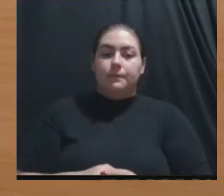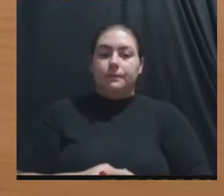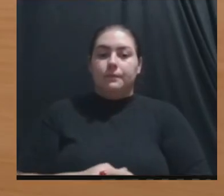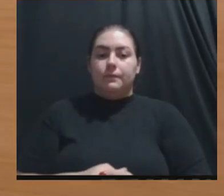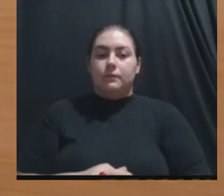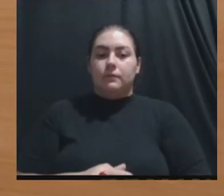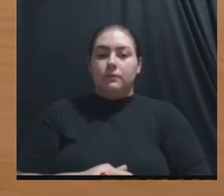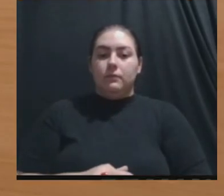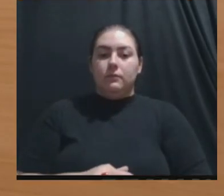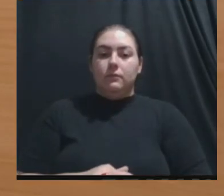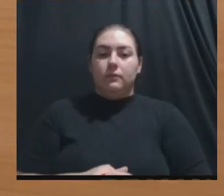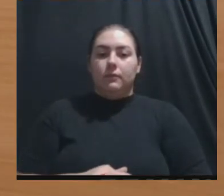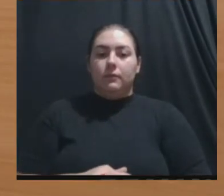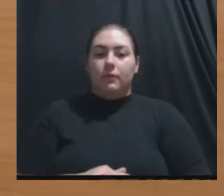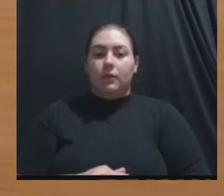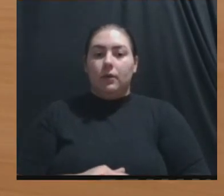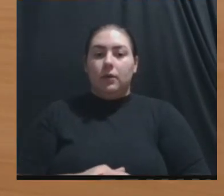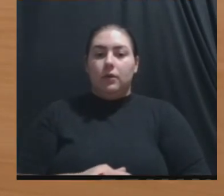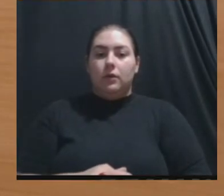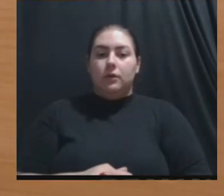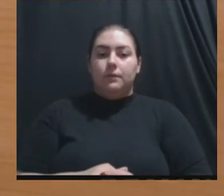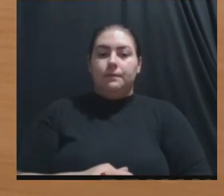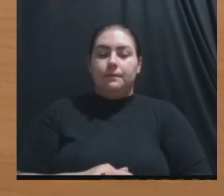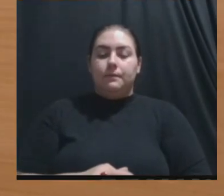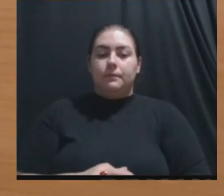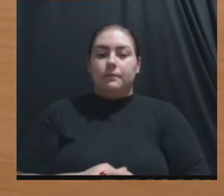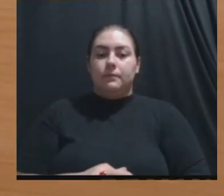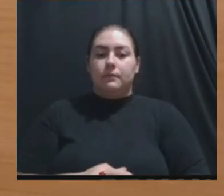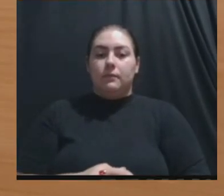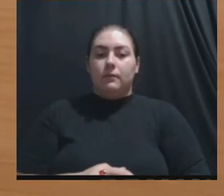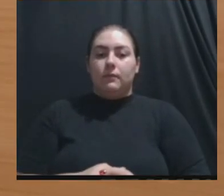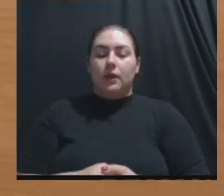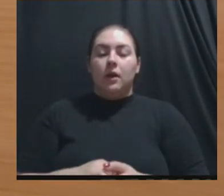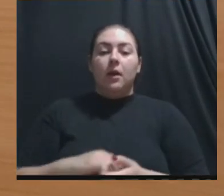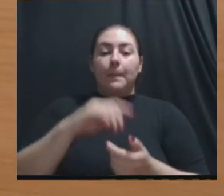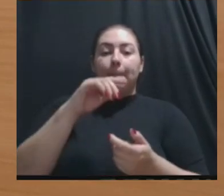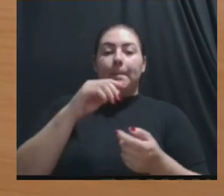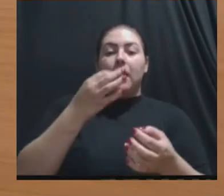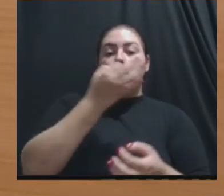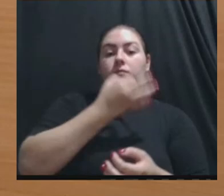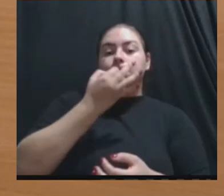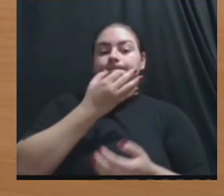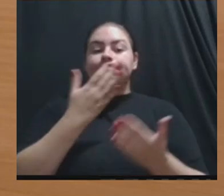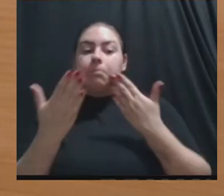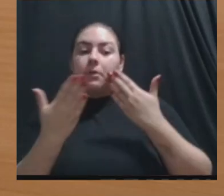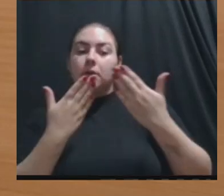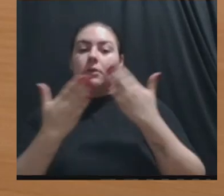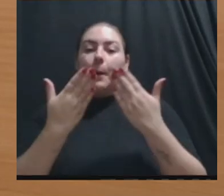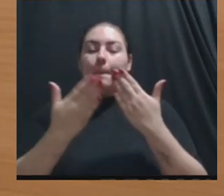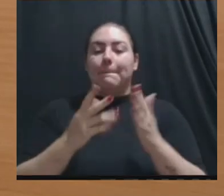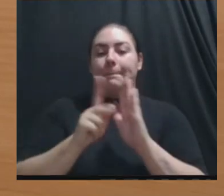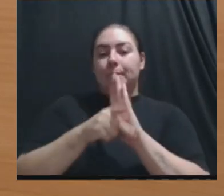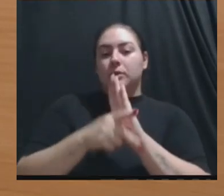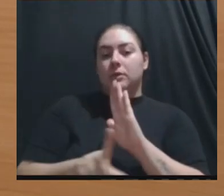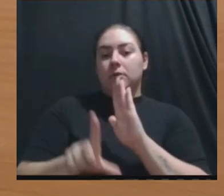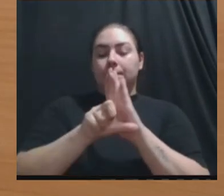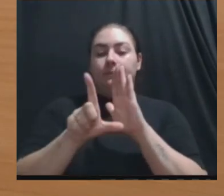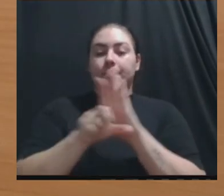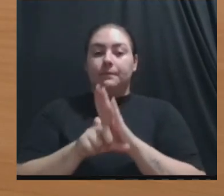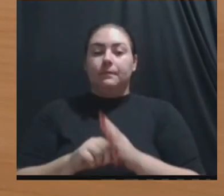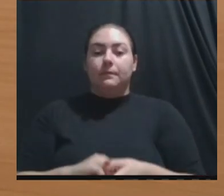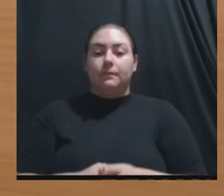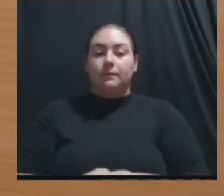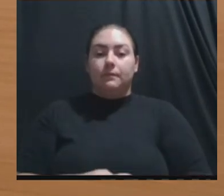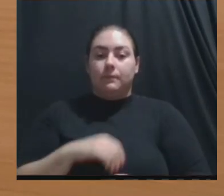realizou uma audiência pública para discutir projetos de lei complementares. A proposta aborda desde a implantação